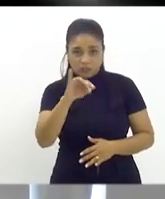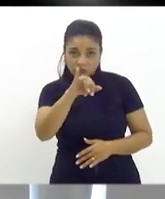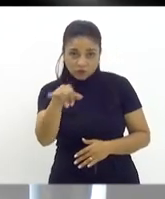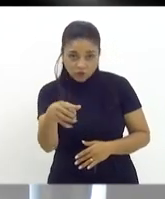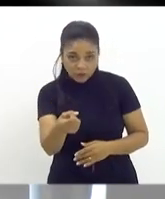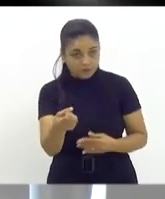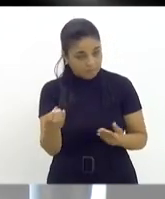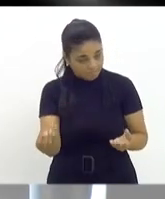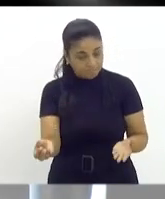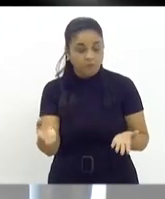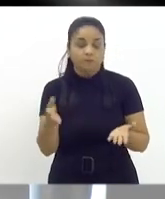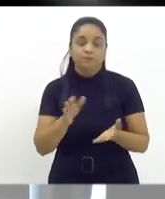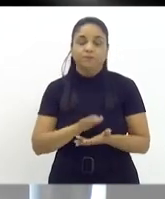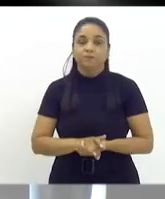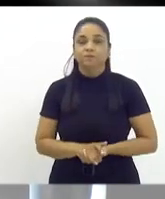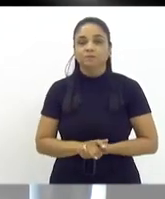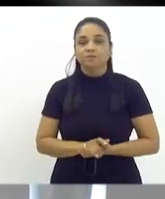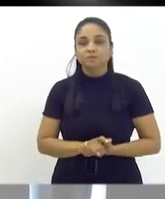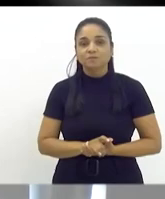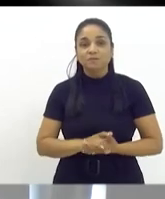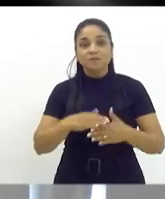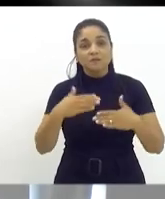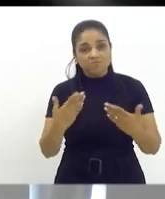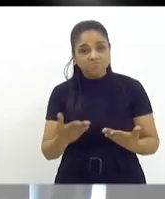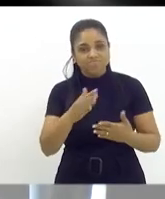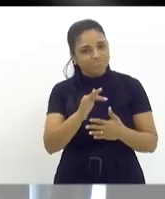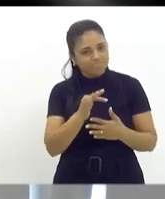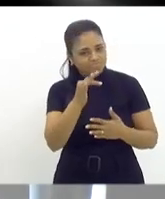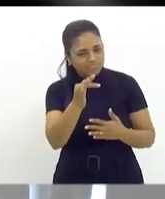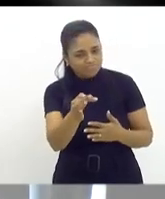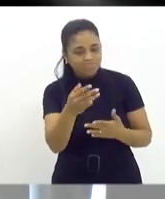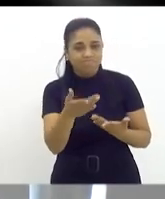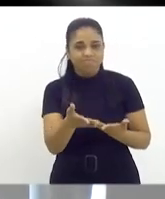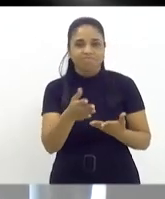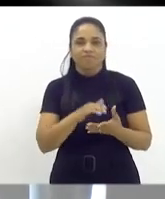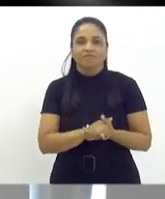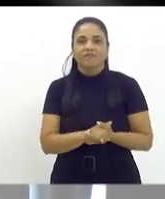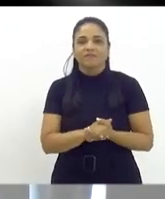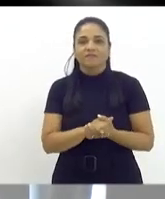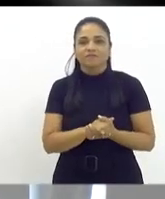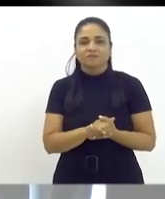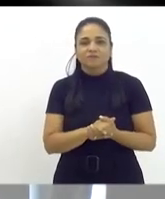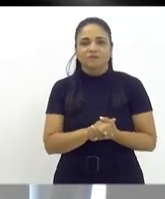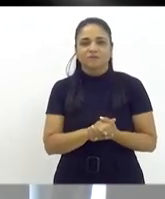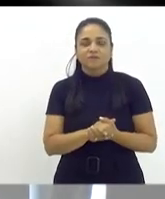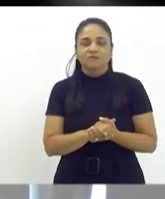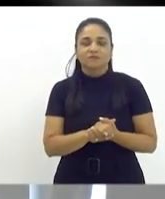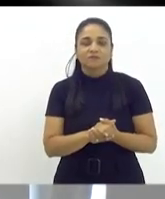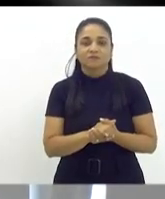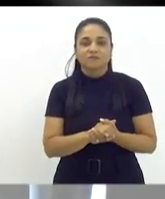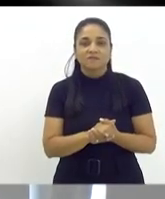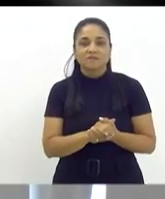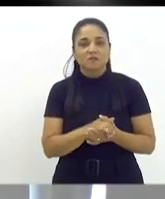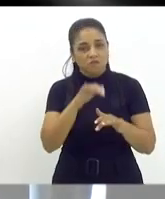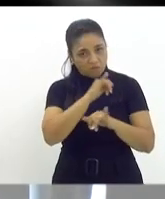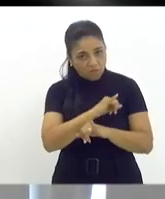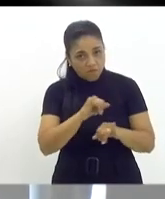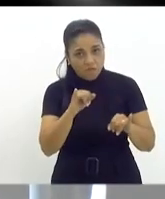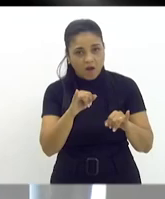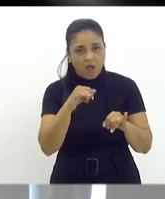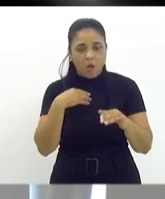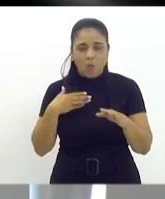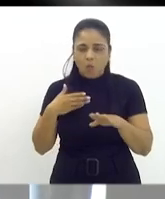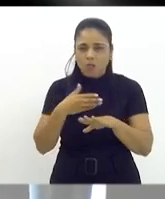né é mais adiante nós e eu devo dizer a vocês que eu